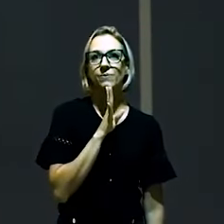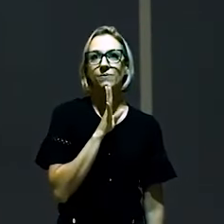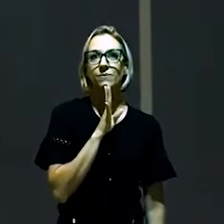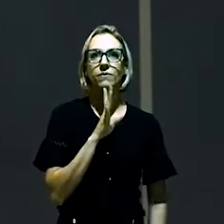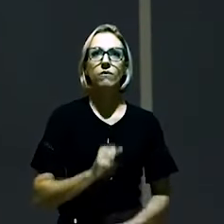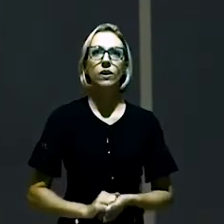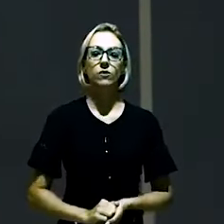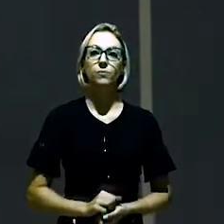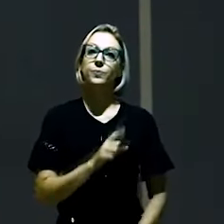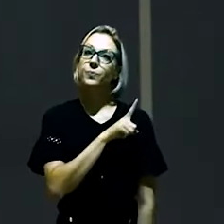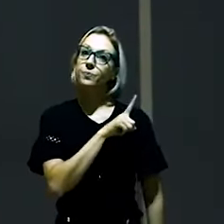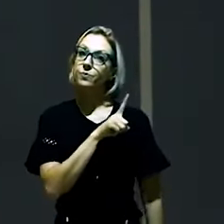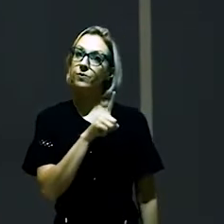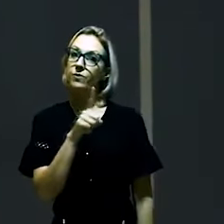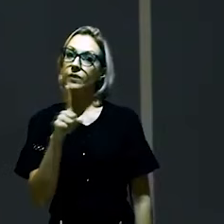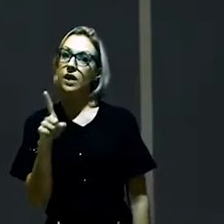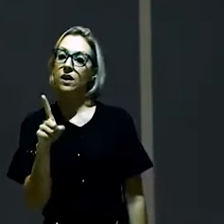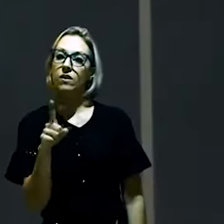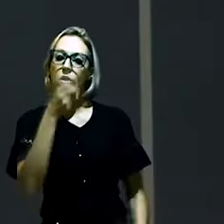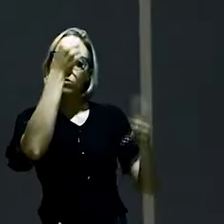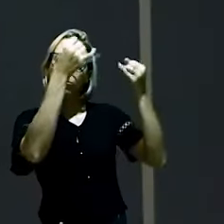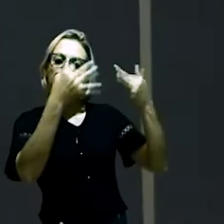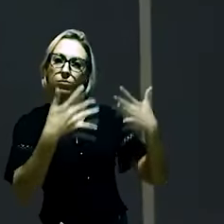E se você fosse falar de Salomão, você